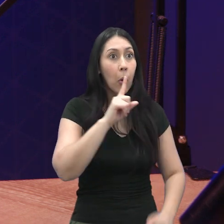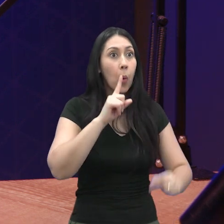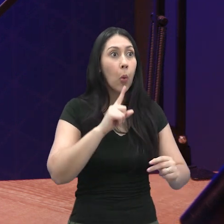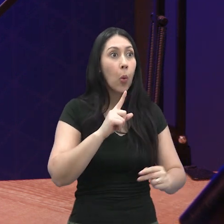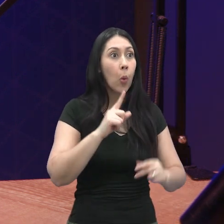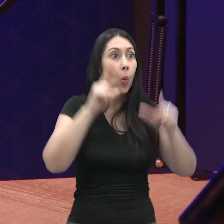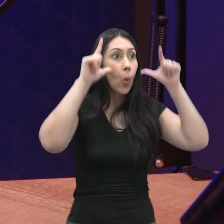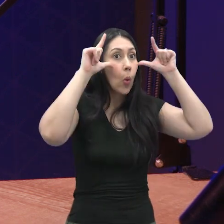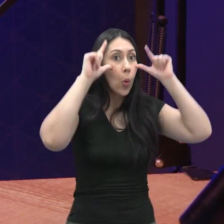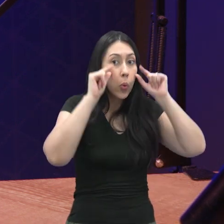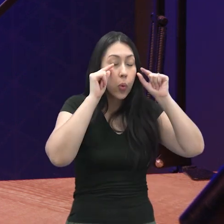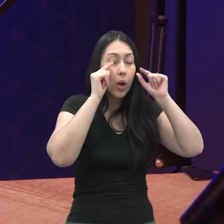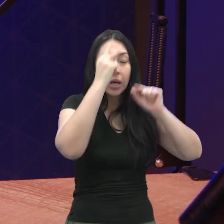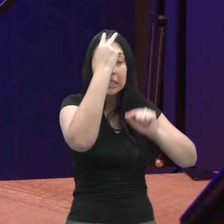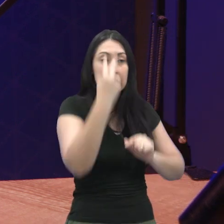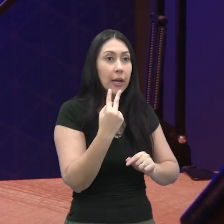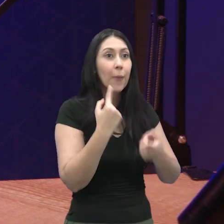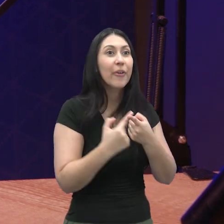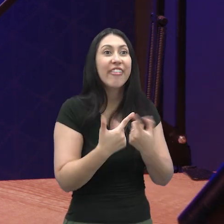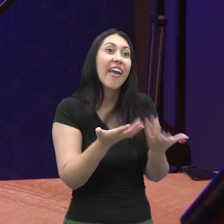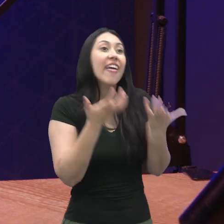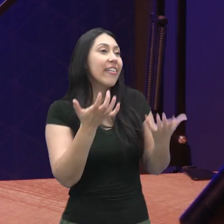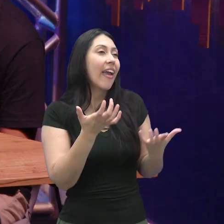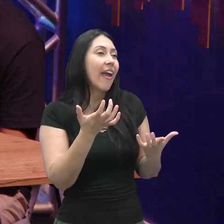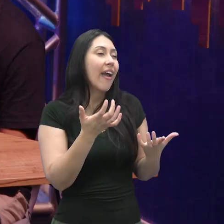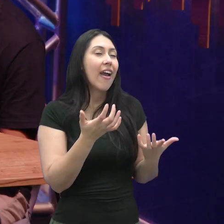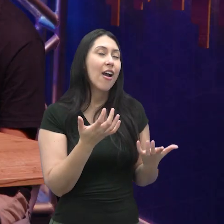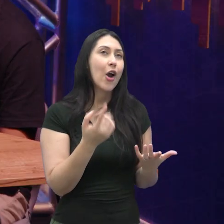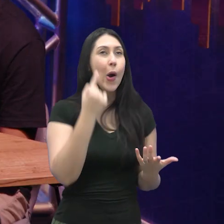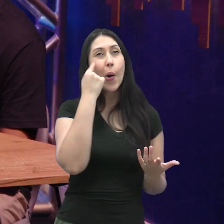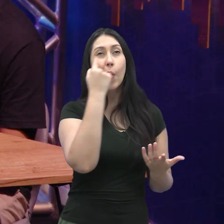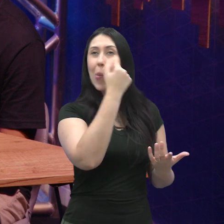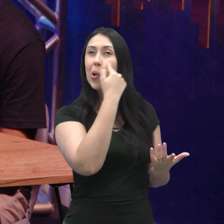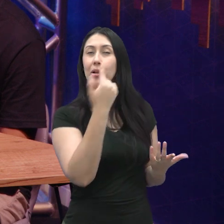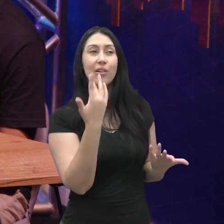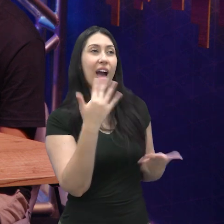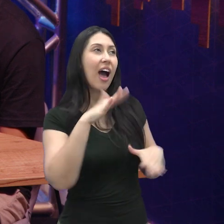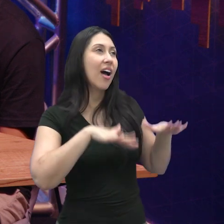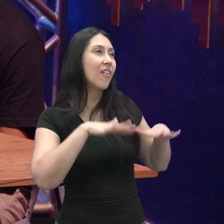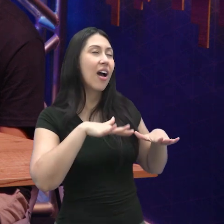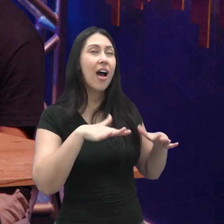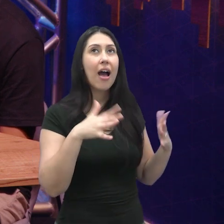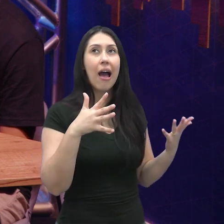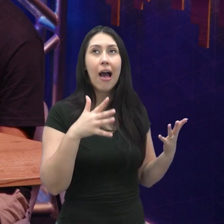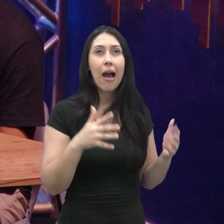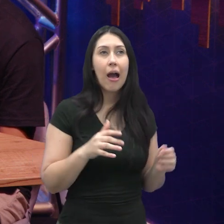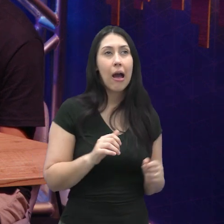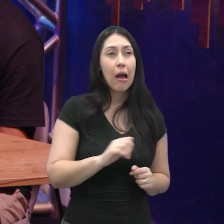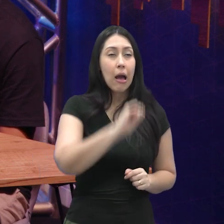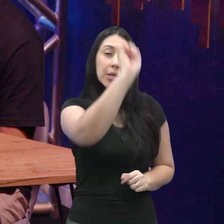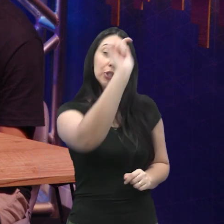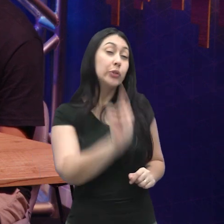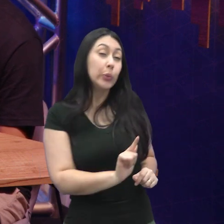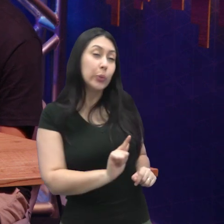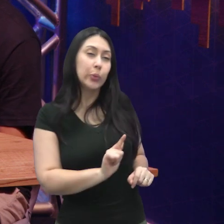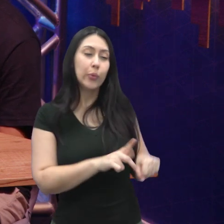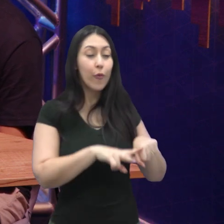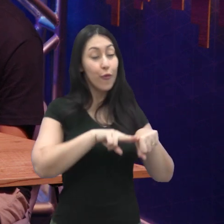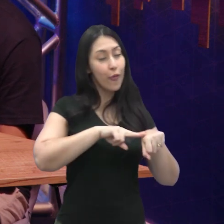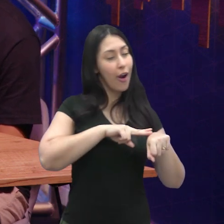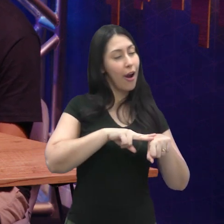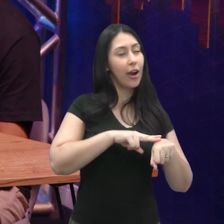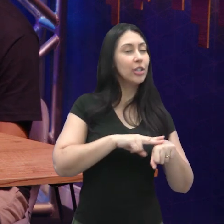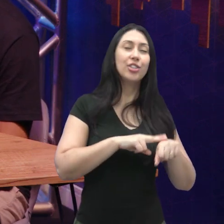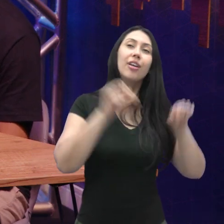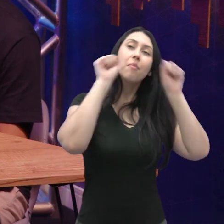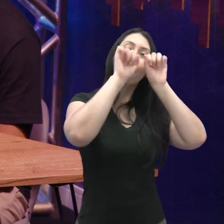a visão só para ela ter um olho de uma cor diferente. Talvez, acredito que as pessoas busquem ter olhos mais claros,